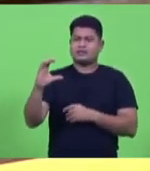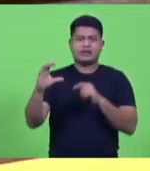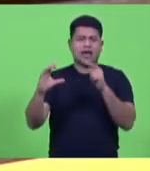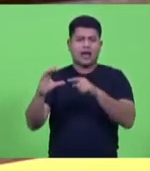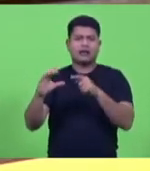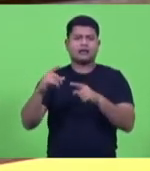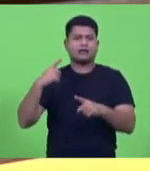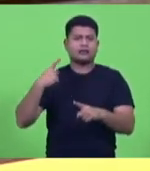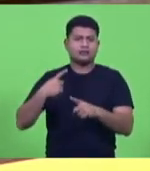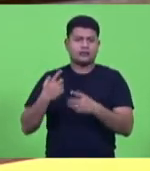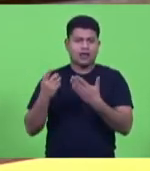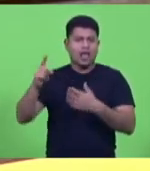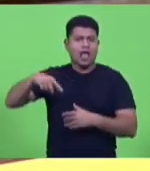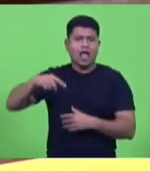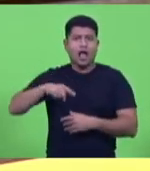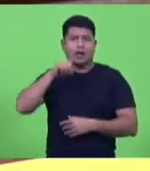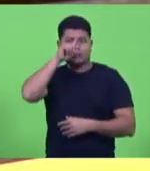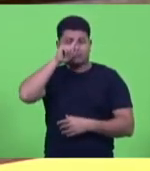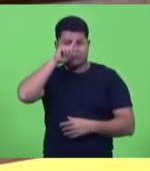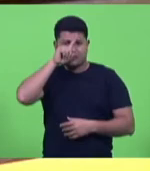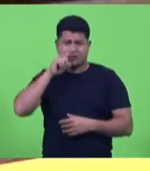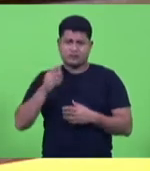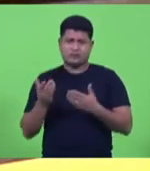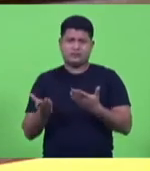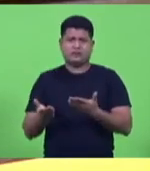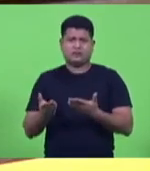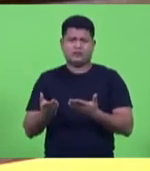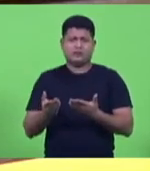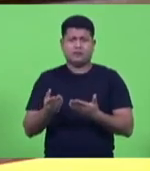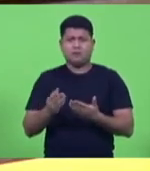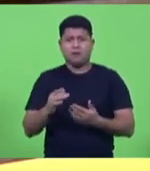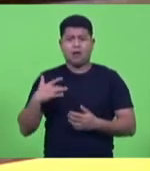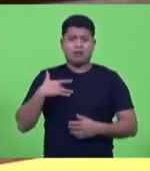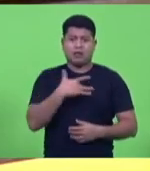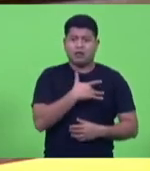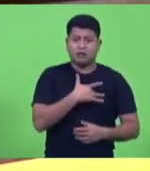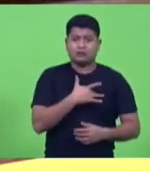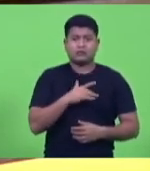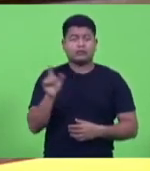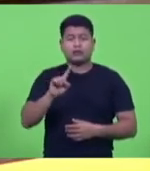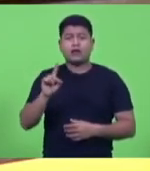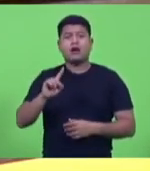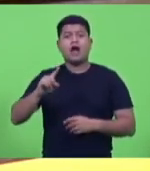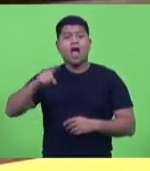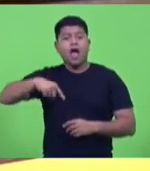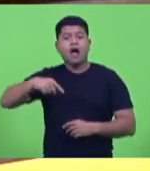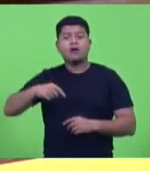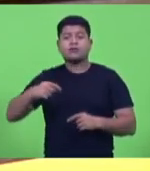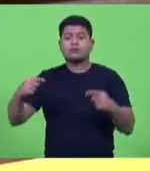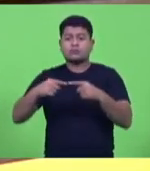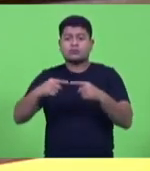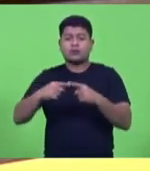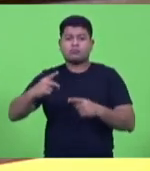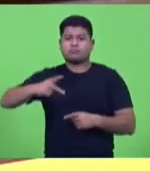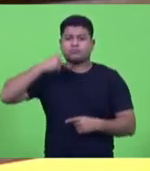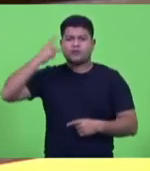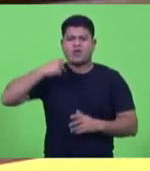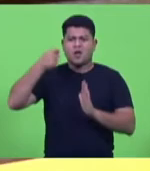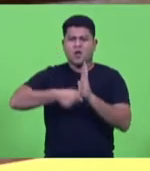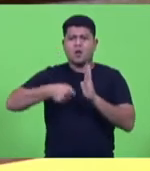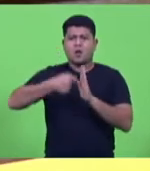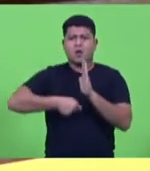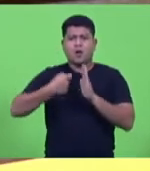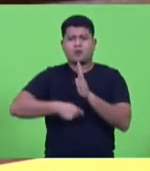foi pelo risco, não foi pela saúde, foi por mera luta política, porque nós tínhamos uma